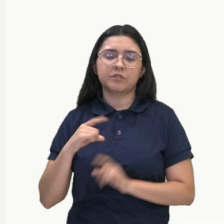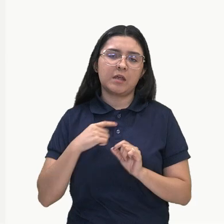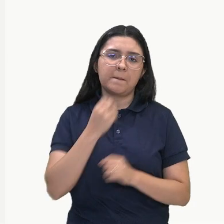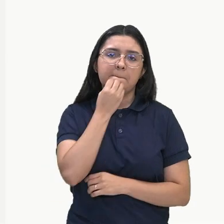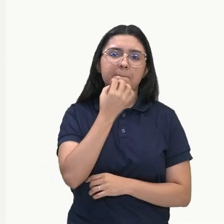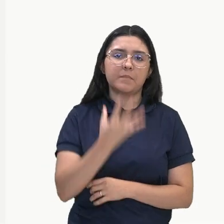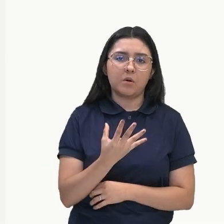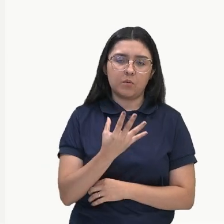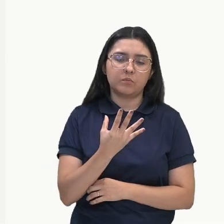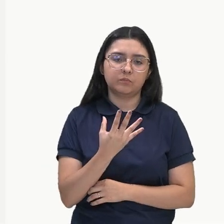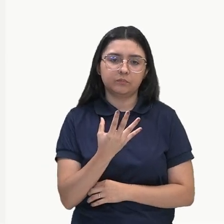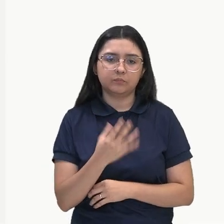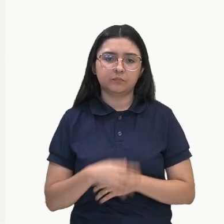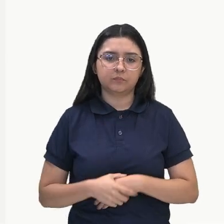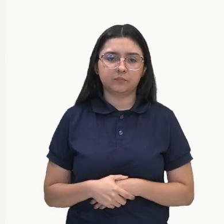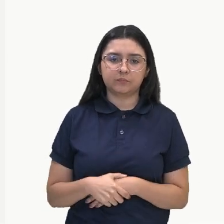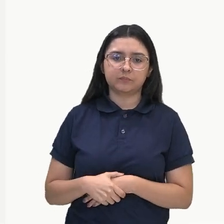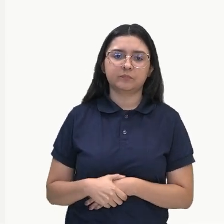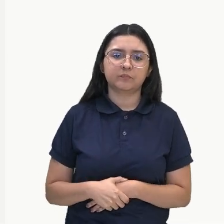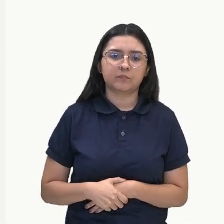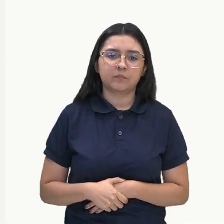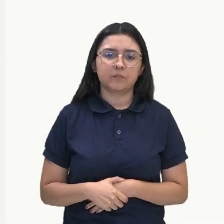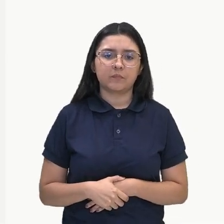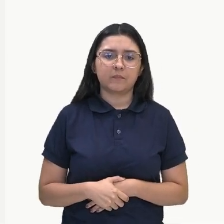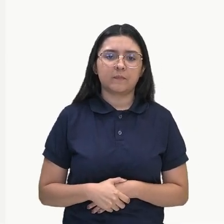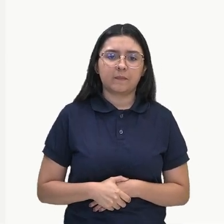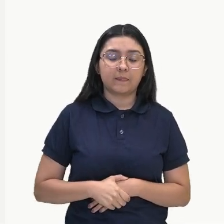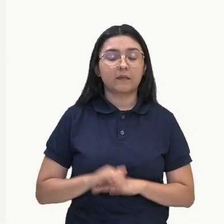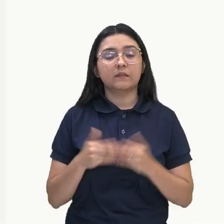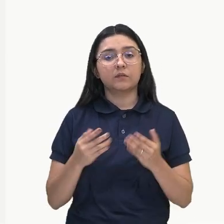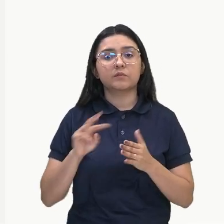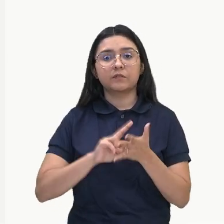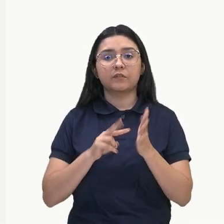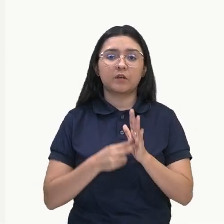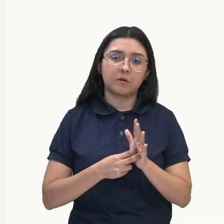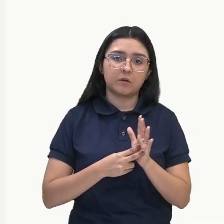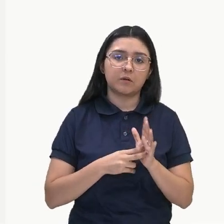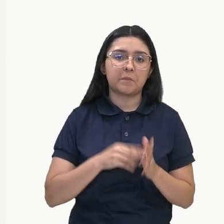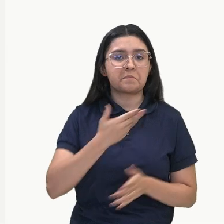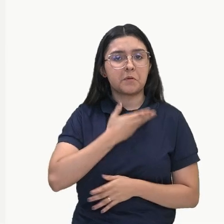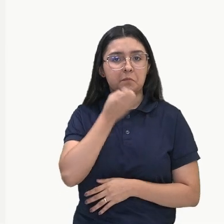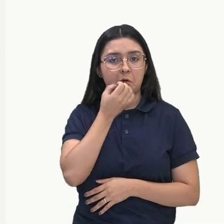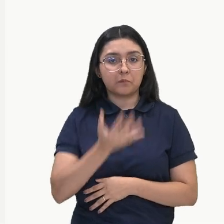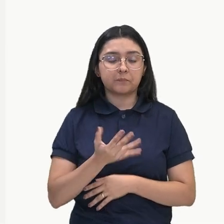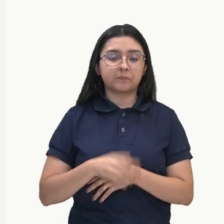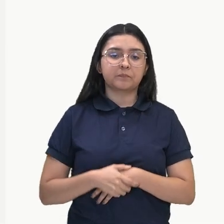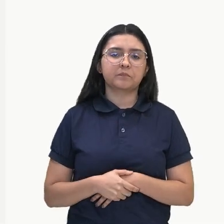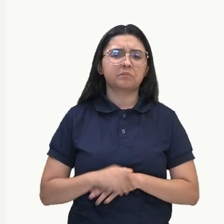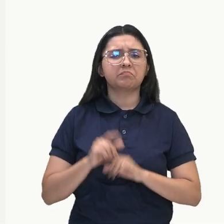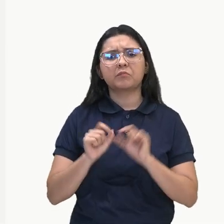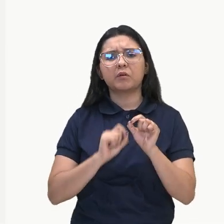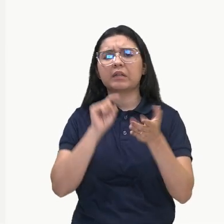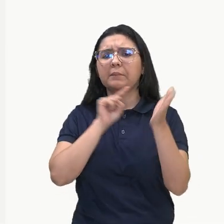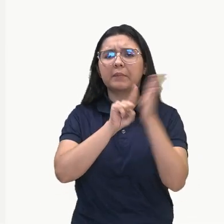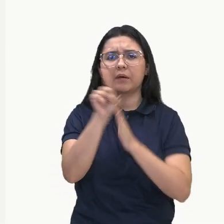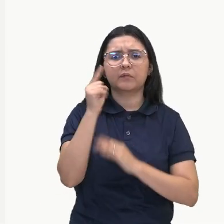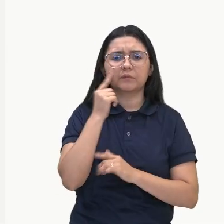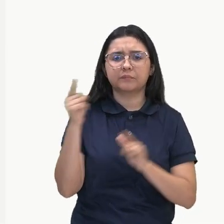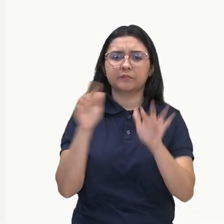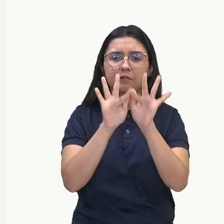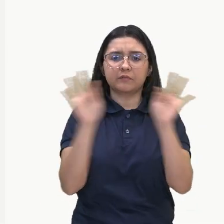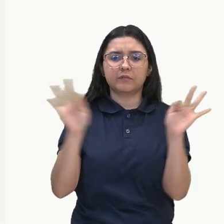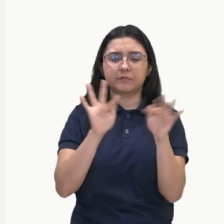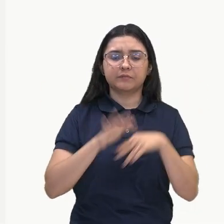boa. Então, estou falando de quem? De good friends, bons amigos. Então, o que será que ele está perguntando aqui? What are